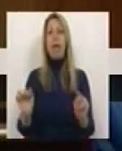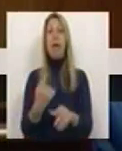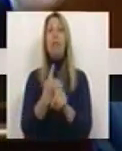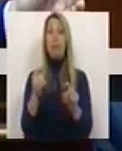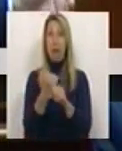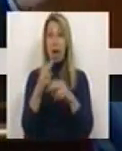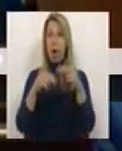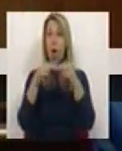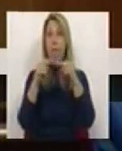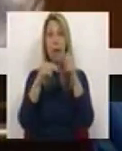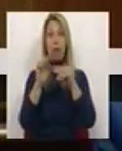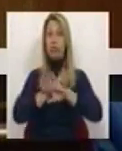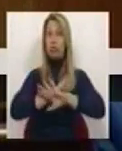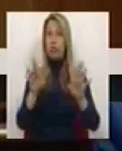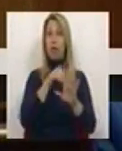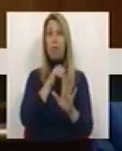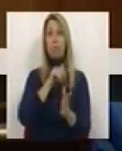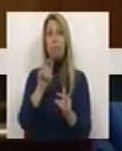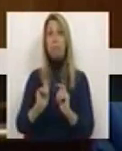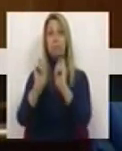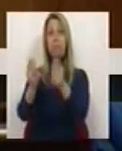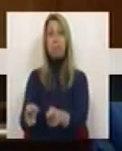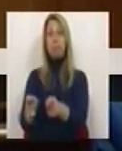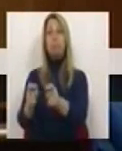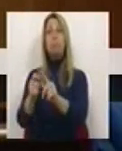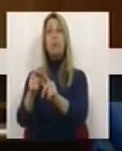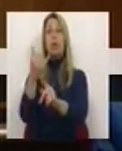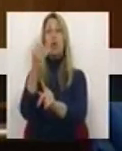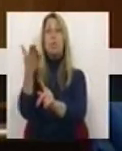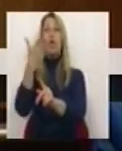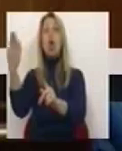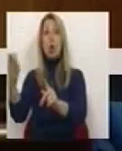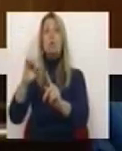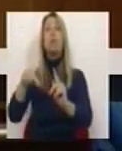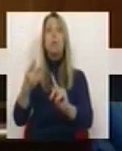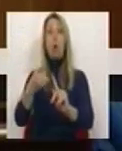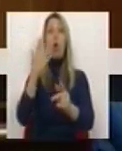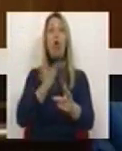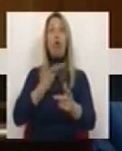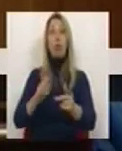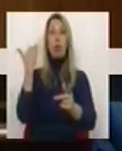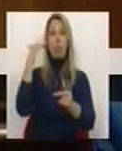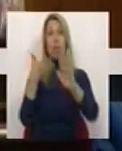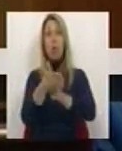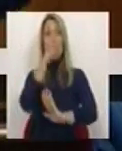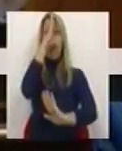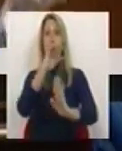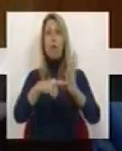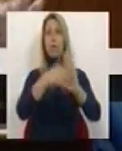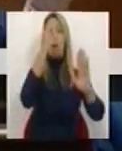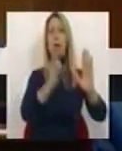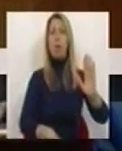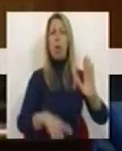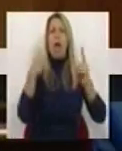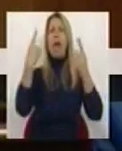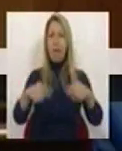estava adjudicada em 2011 e que foi anulada quando o Dr. Pedro Passos Coelho chegou ao Governo. Estavam 39